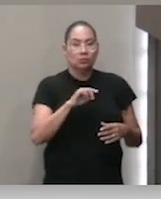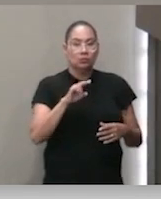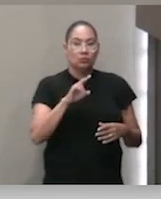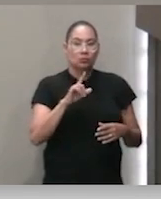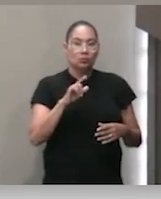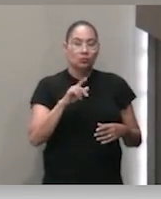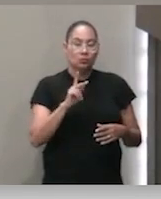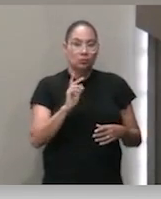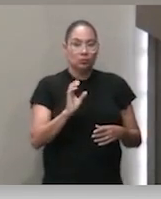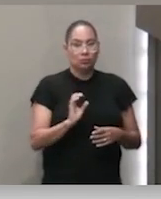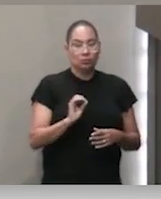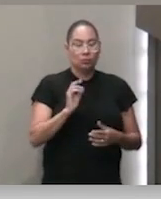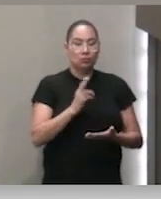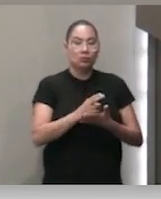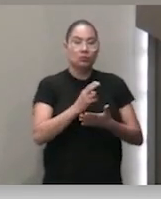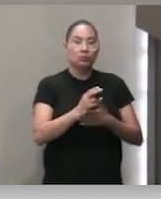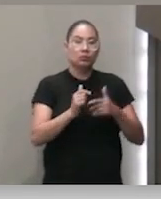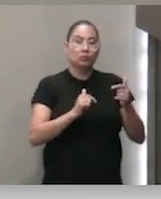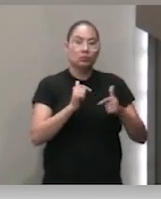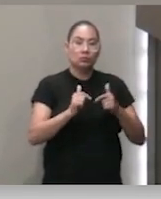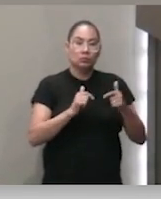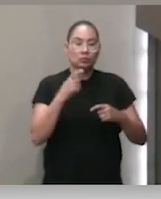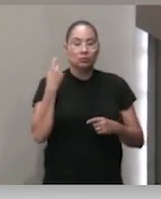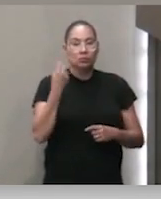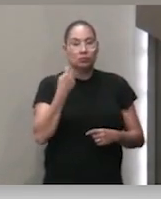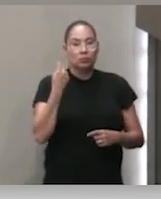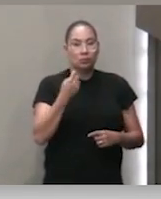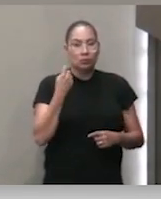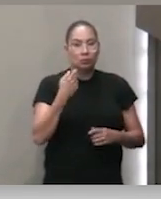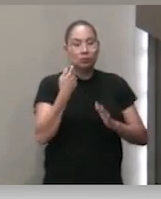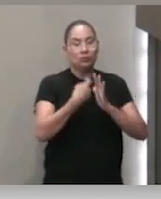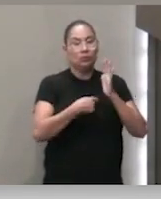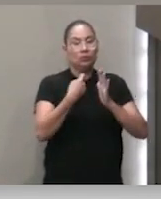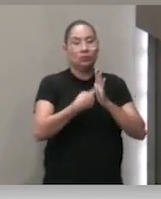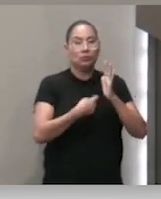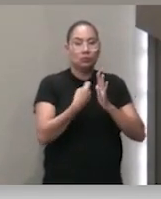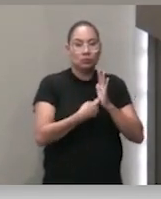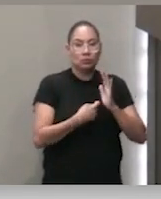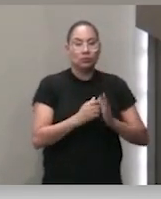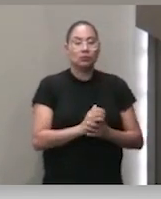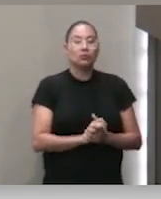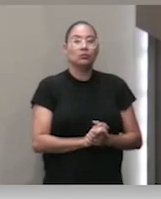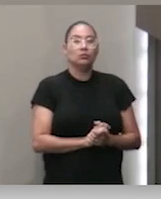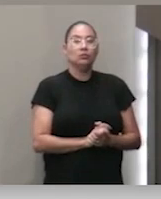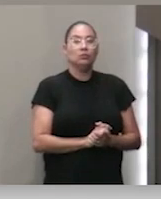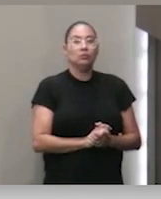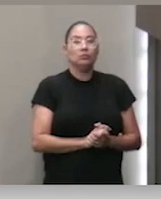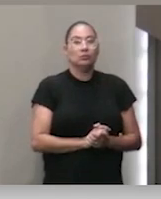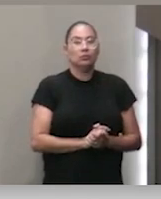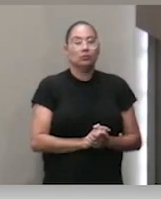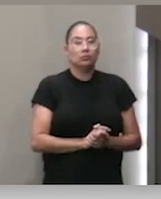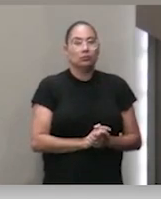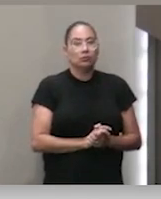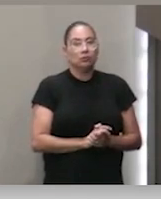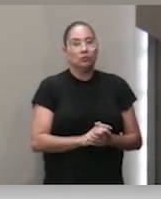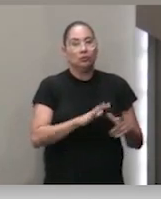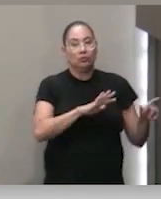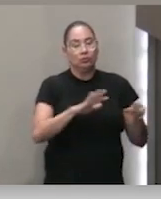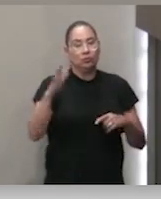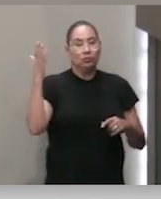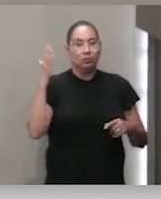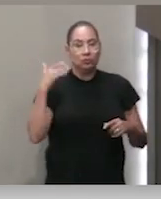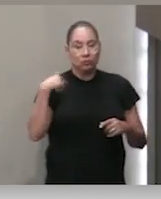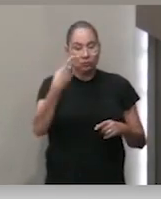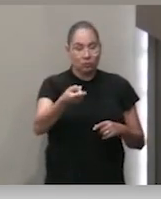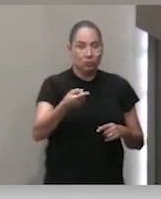continue trabalhando pelo nosso Rio Grande, lutando aí pela securitização. Semana que vem